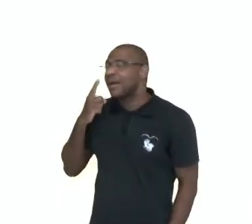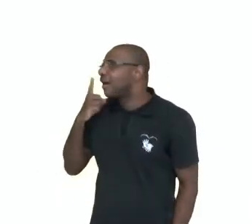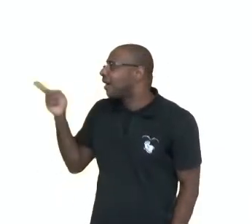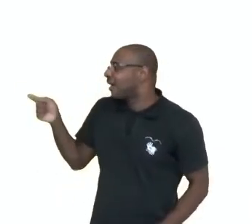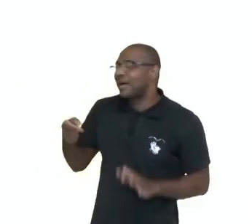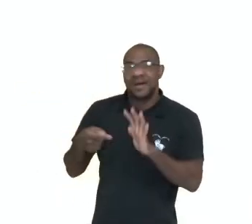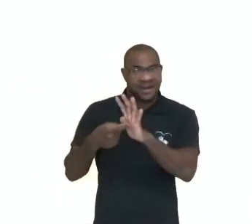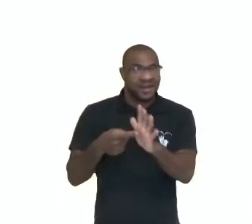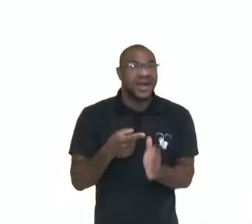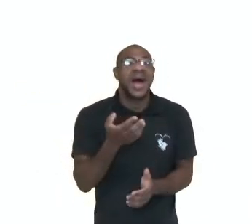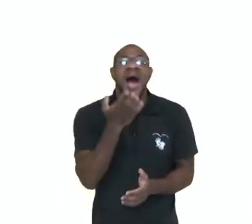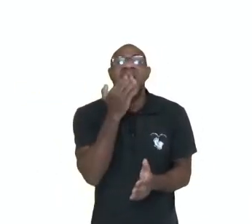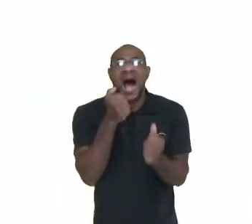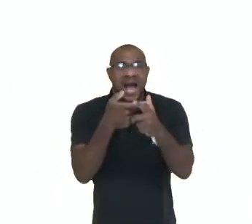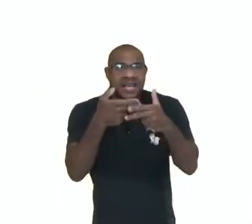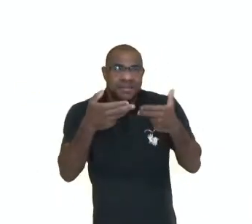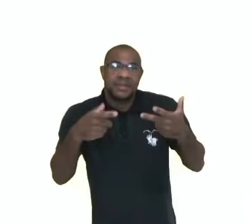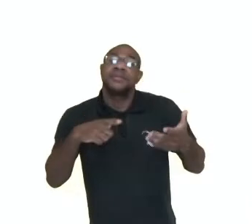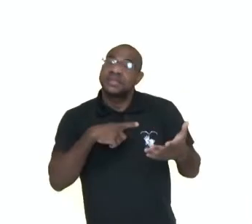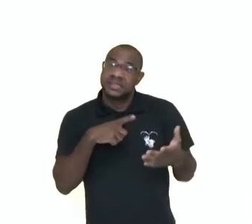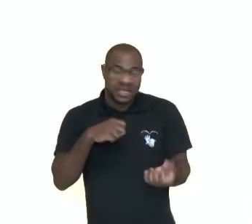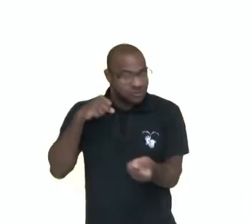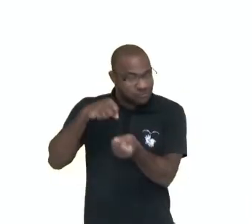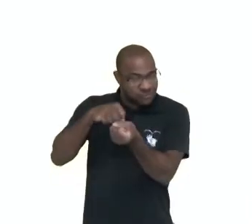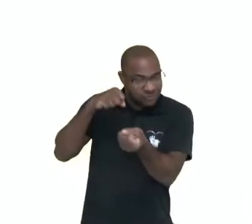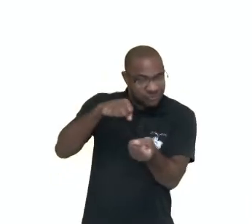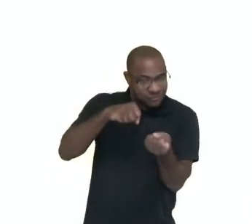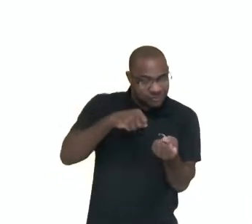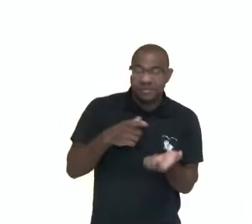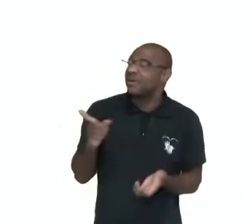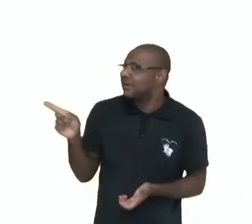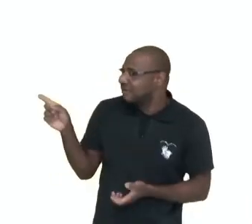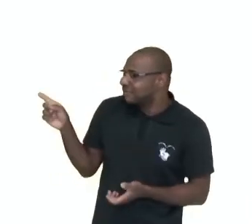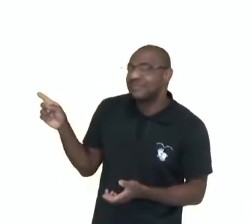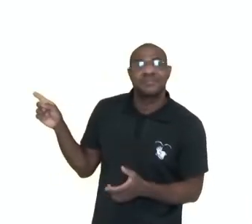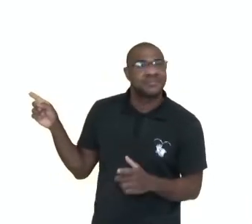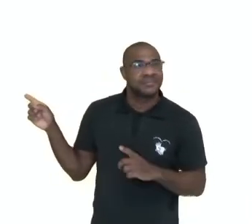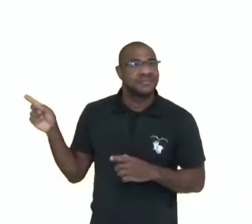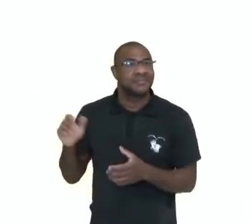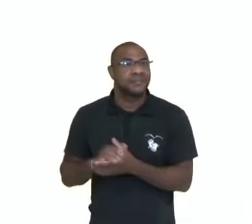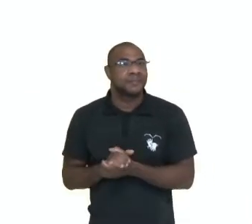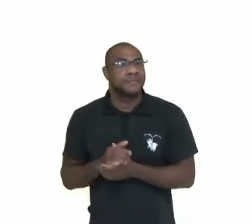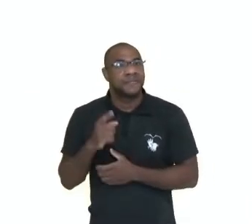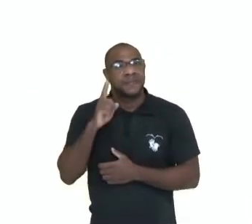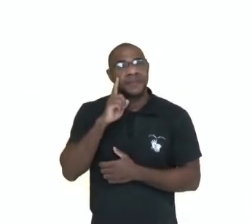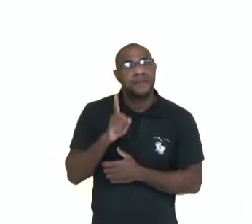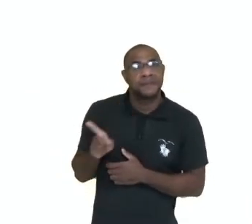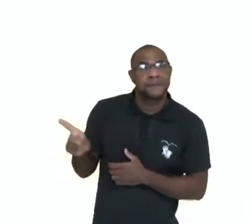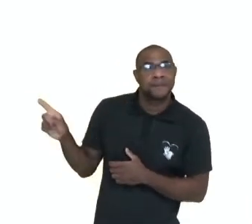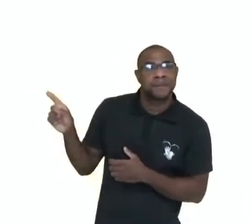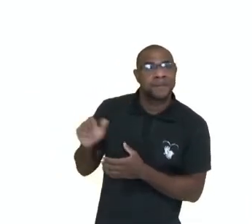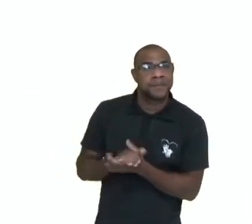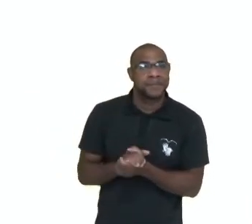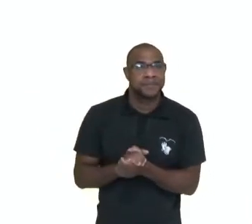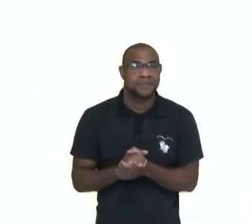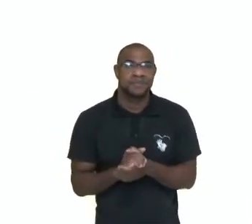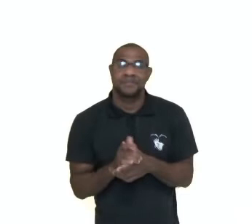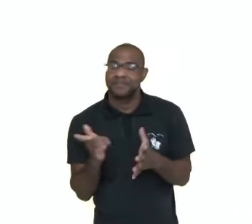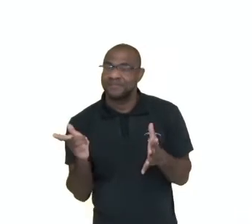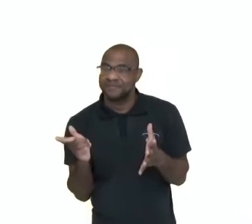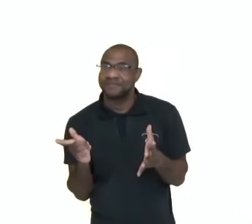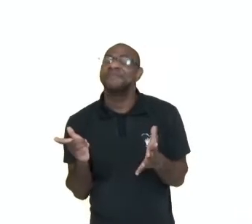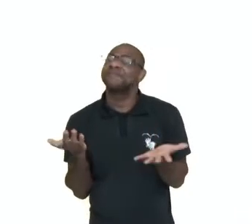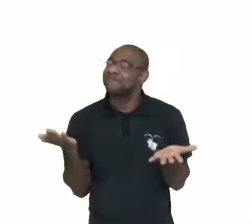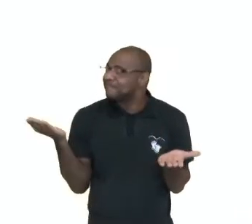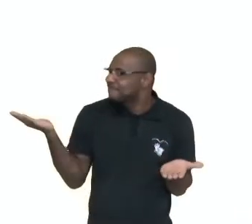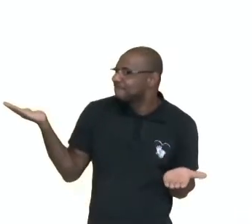de alimentos com resíduos de agrotóxicos, ok? Os efeitos na saúde são